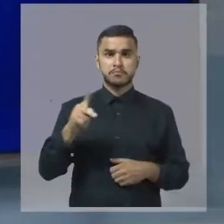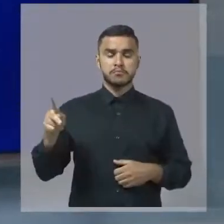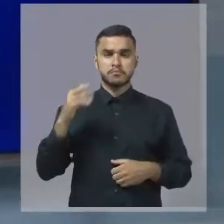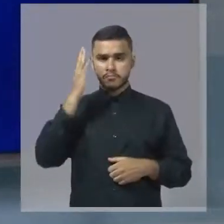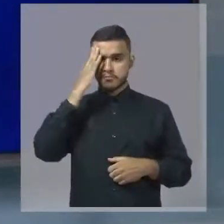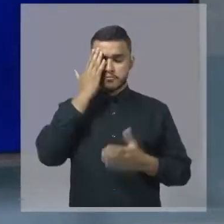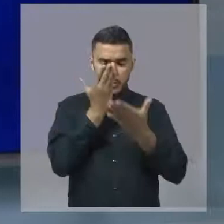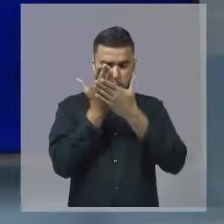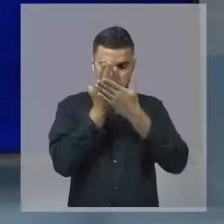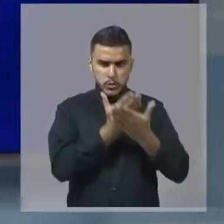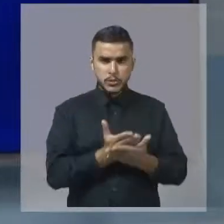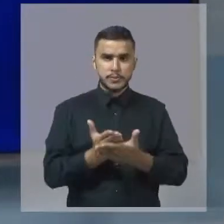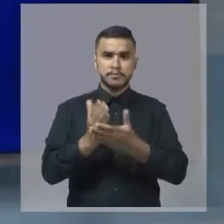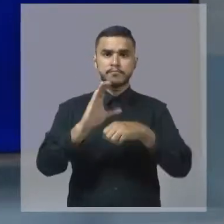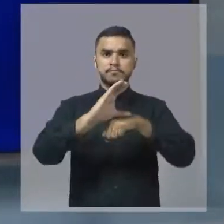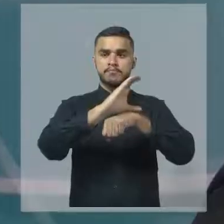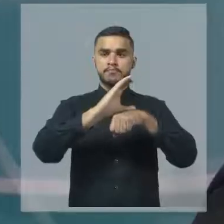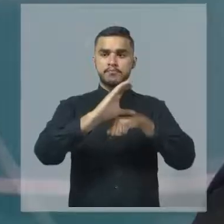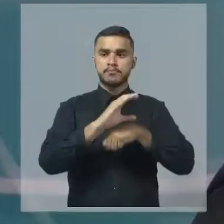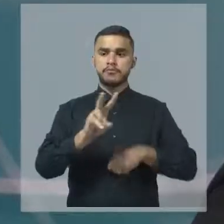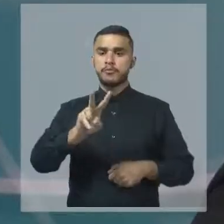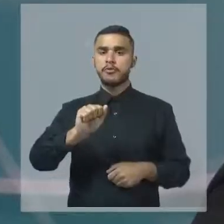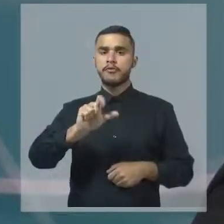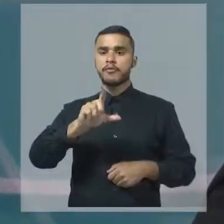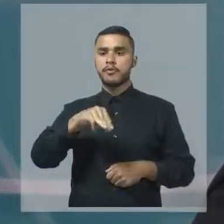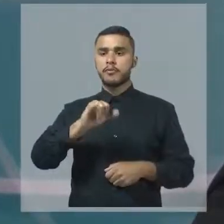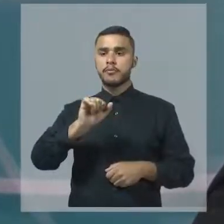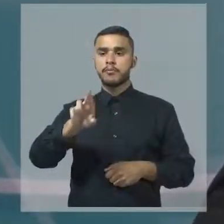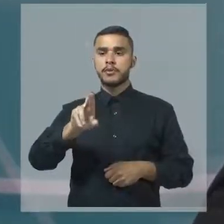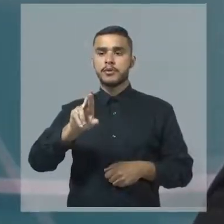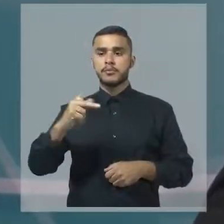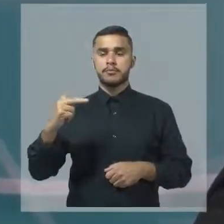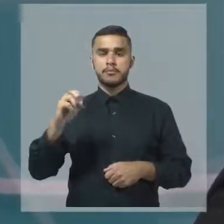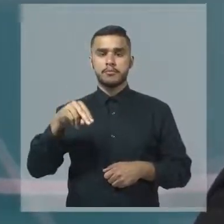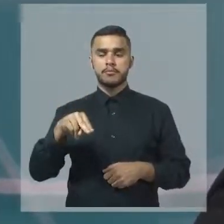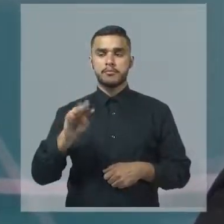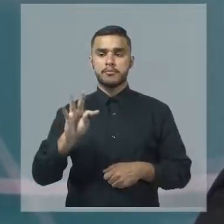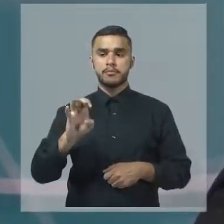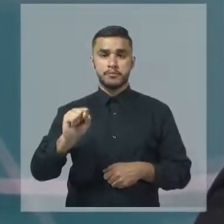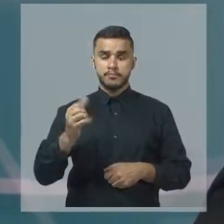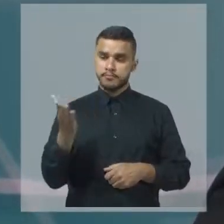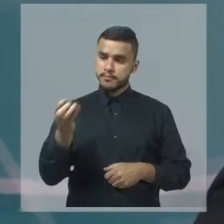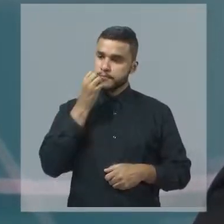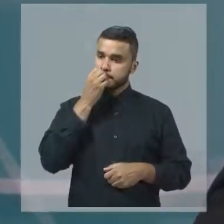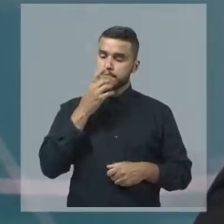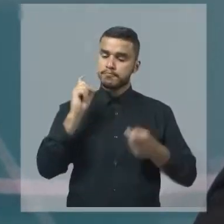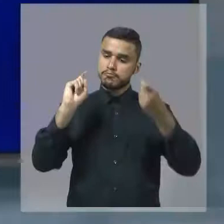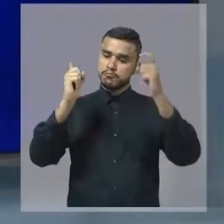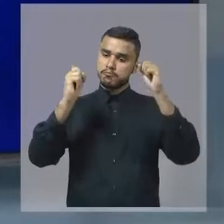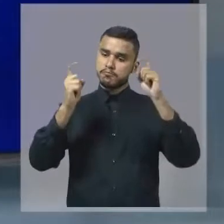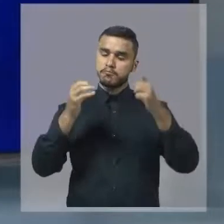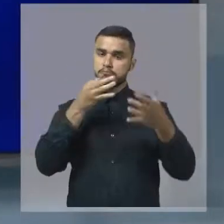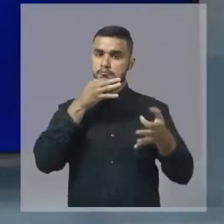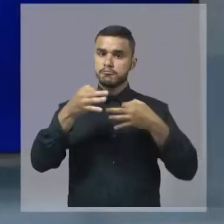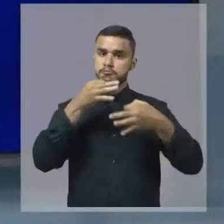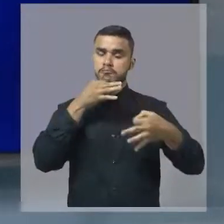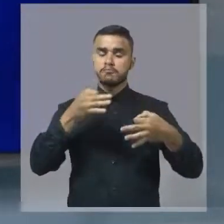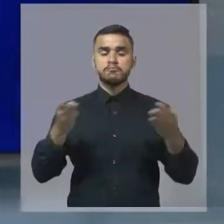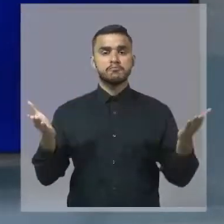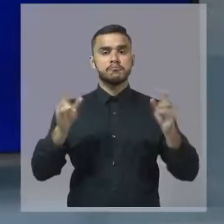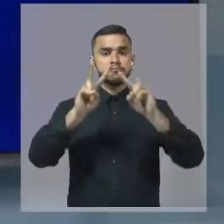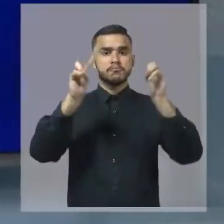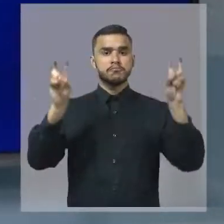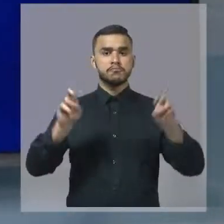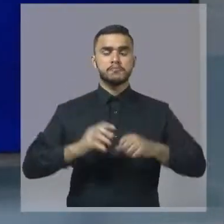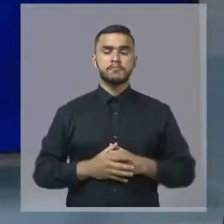Valmir Pontes Filho, que nos dá a honra a partir de então de também colaborar conosco nas reflexões que aqui fazemos sobre os vários